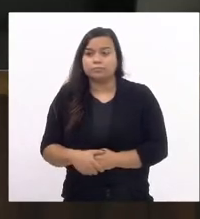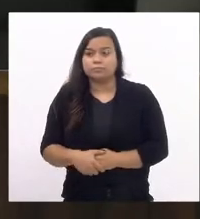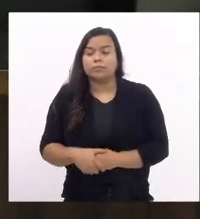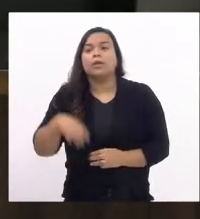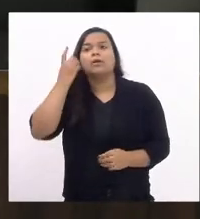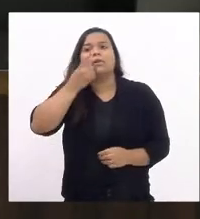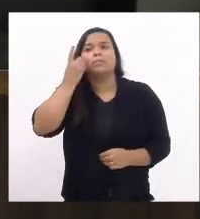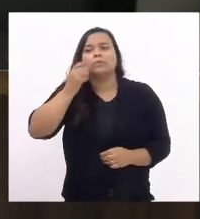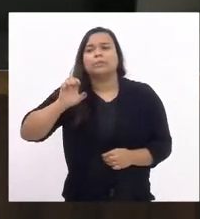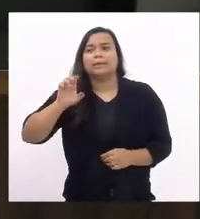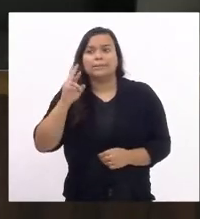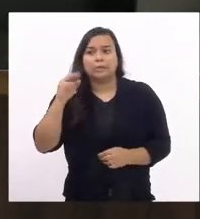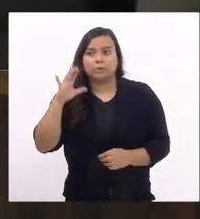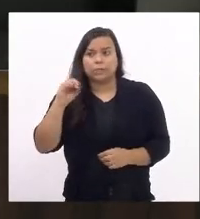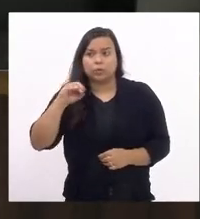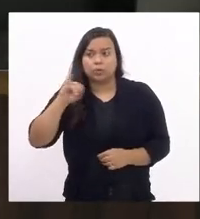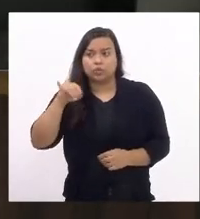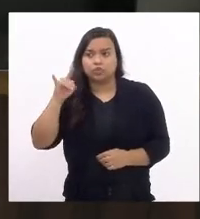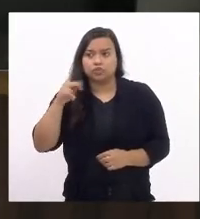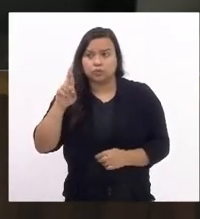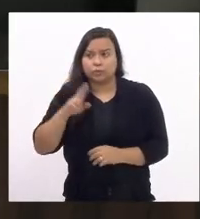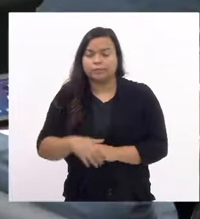deputado Eurico Júnior.